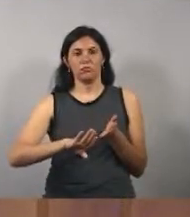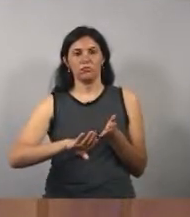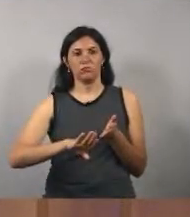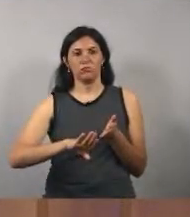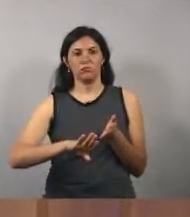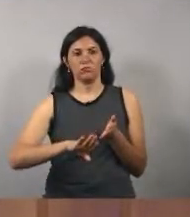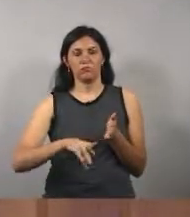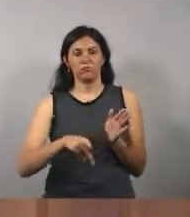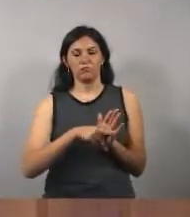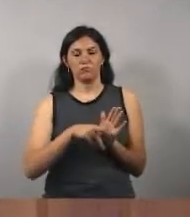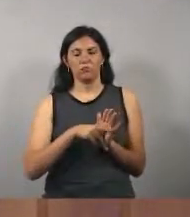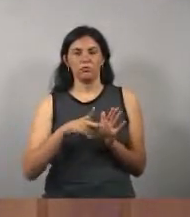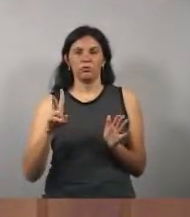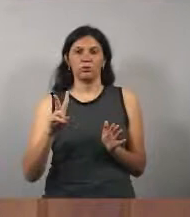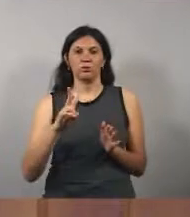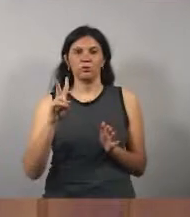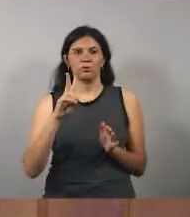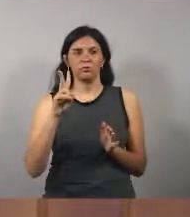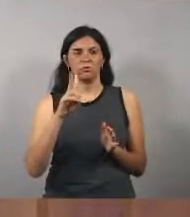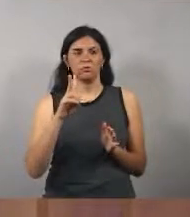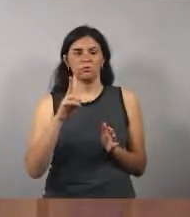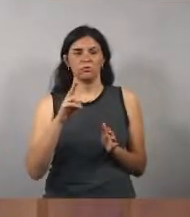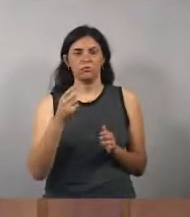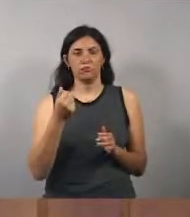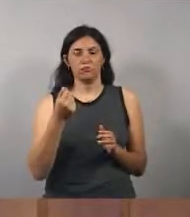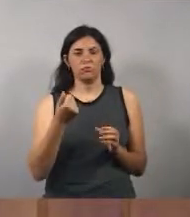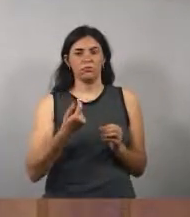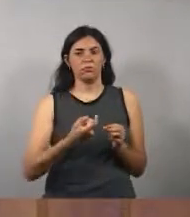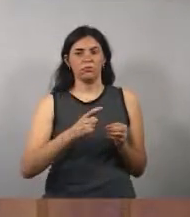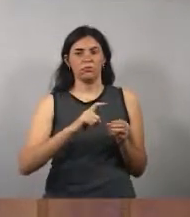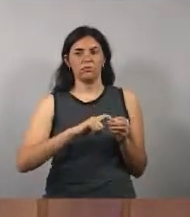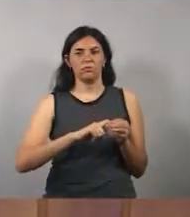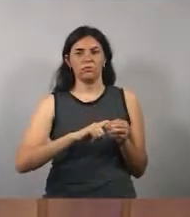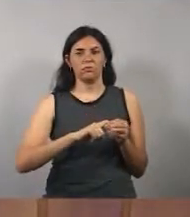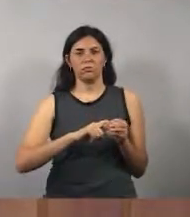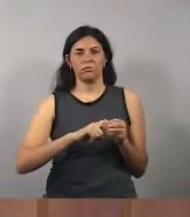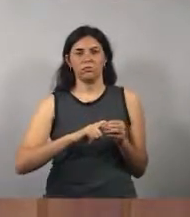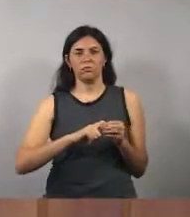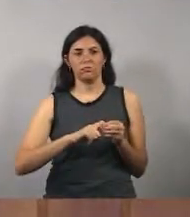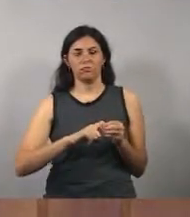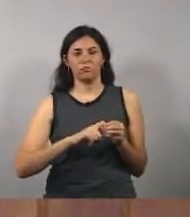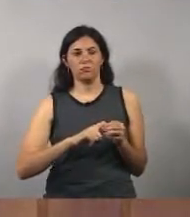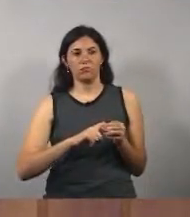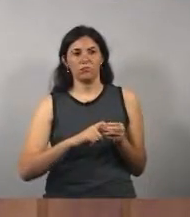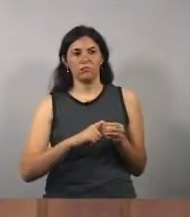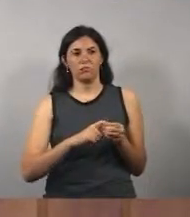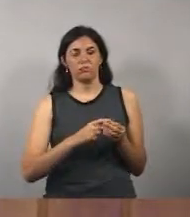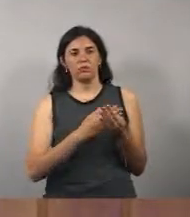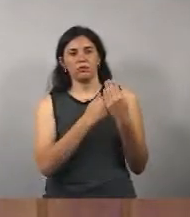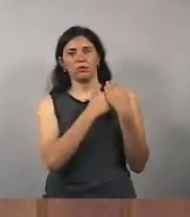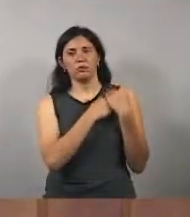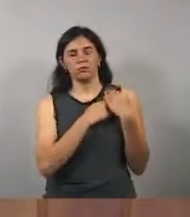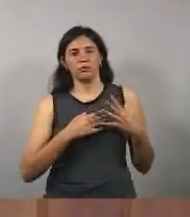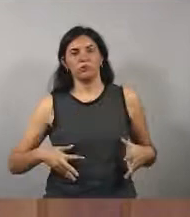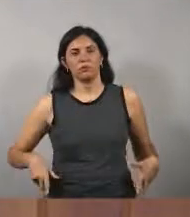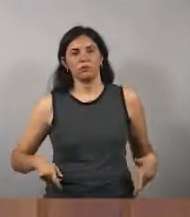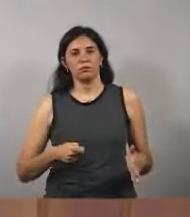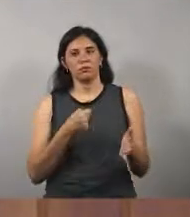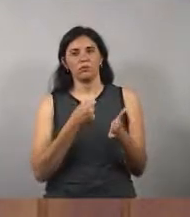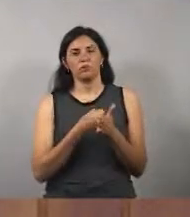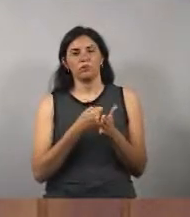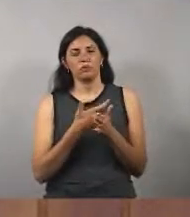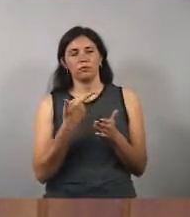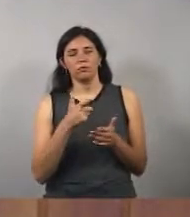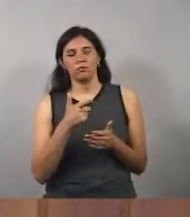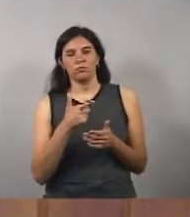era de valor de verba vinculada. Então, estava comprometido com despesa obrigatória, então não havia